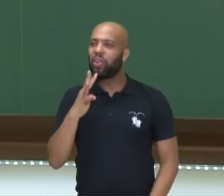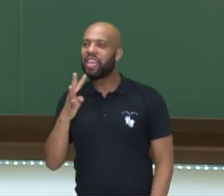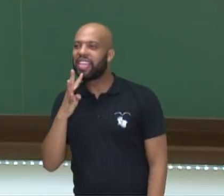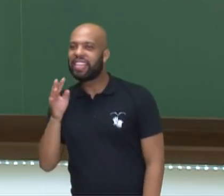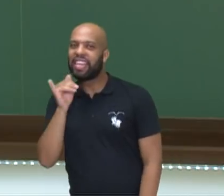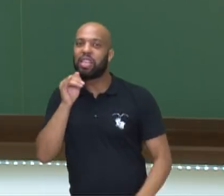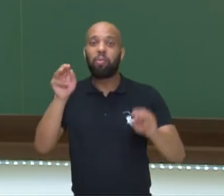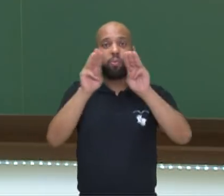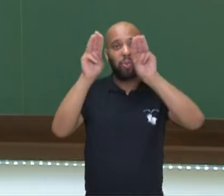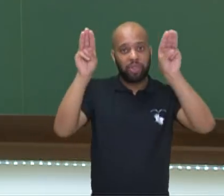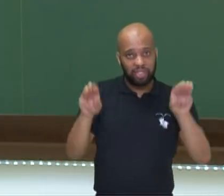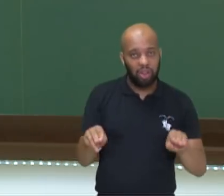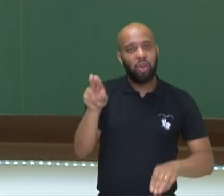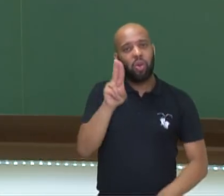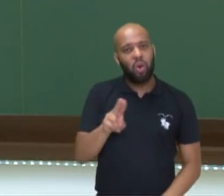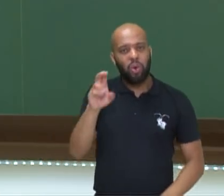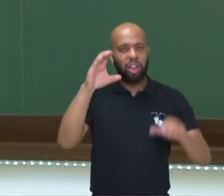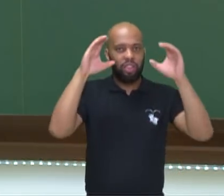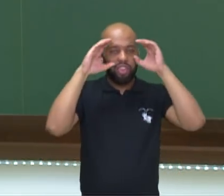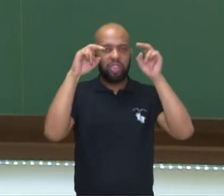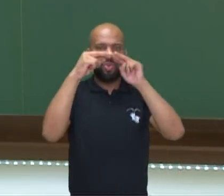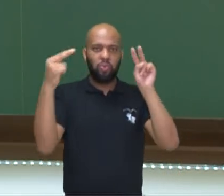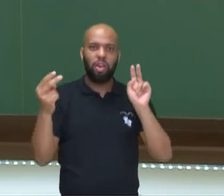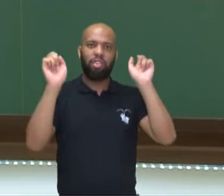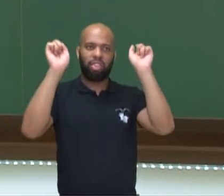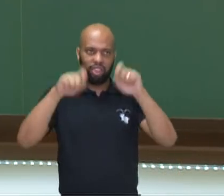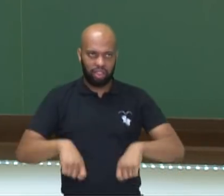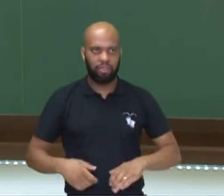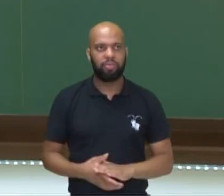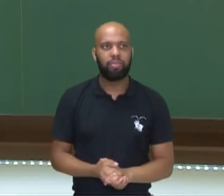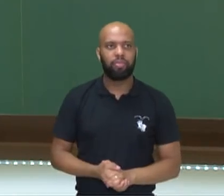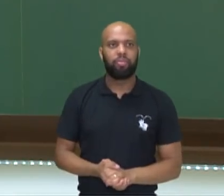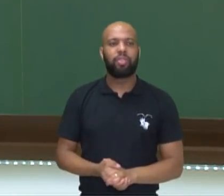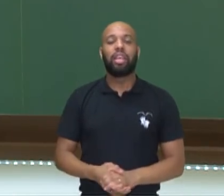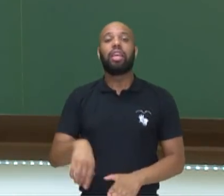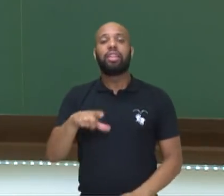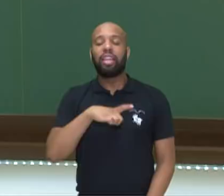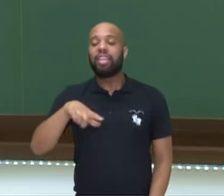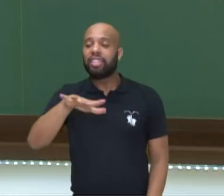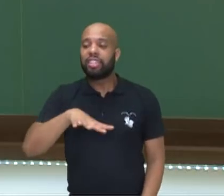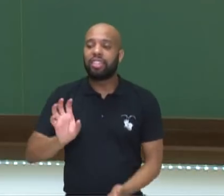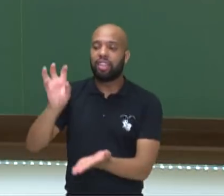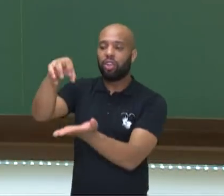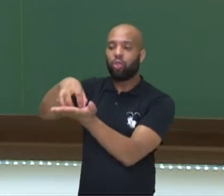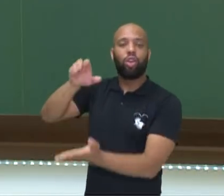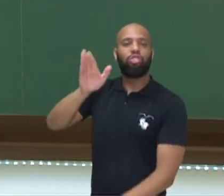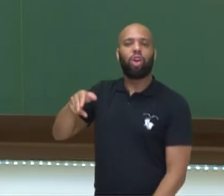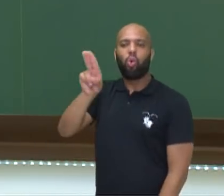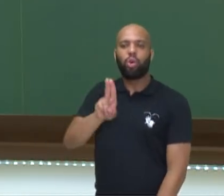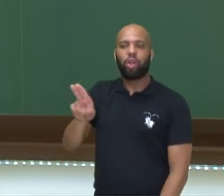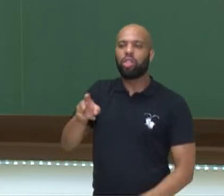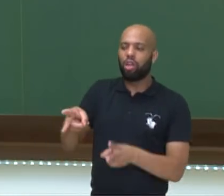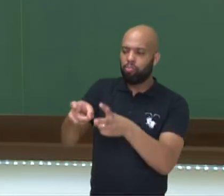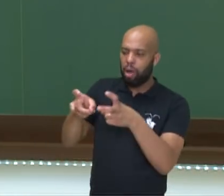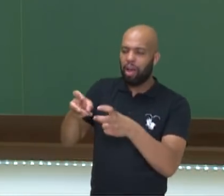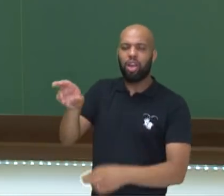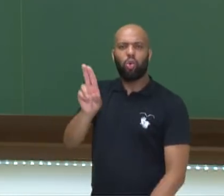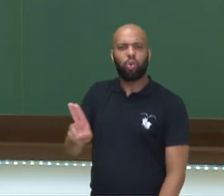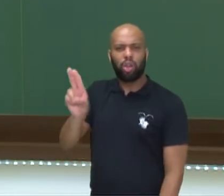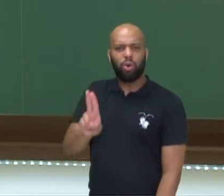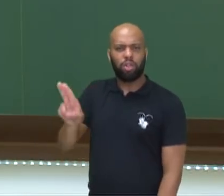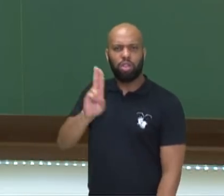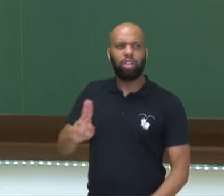um museu através da realidade virtual, ok? Um dos setores que já vem explorando já